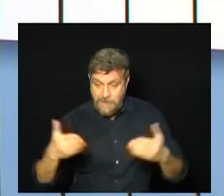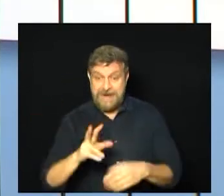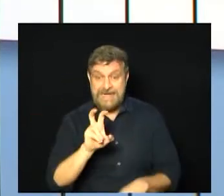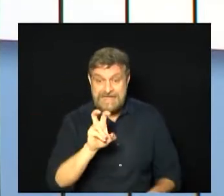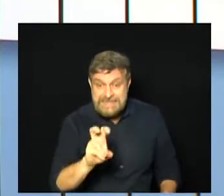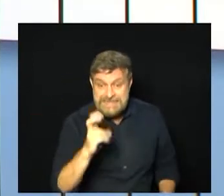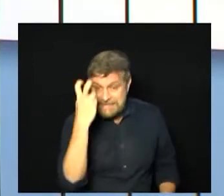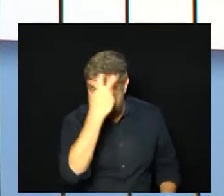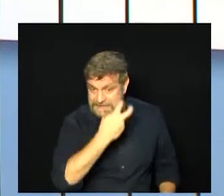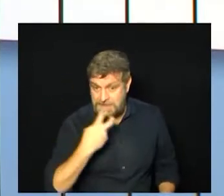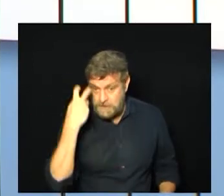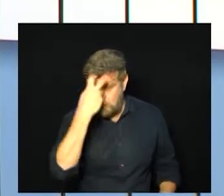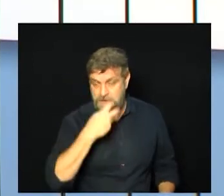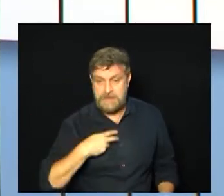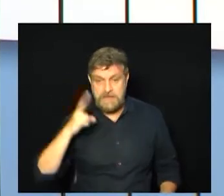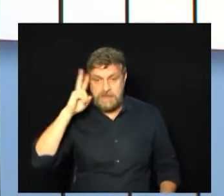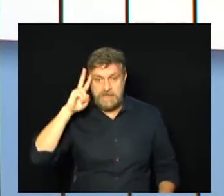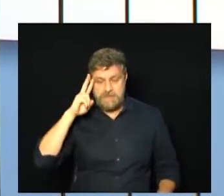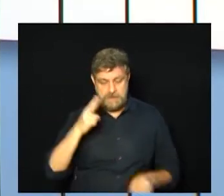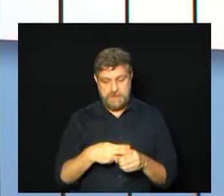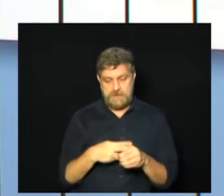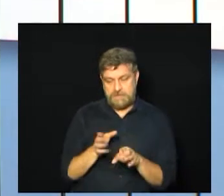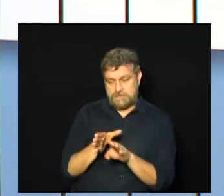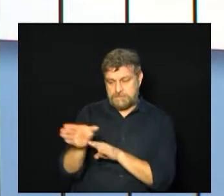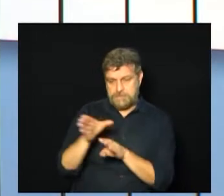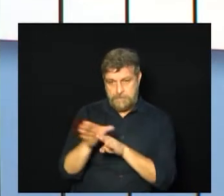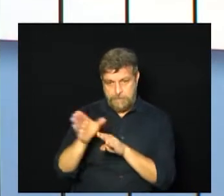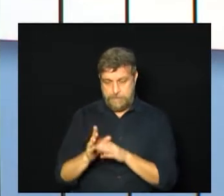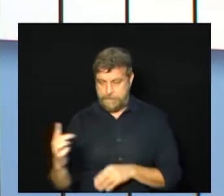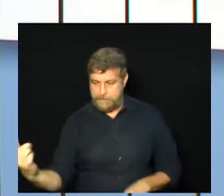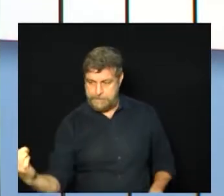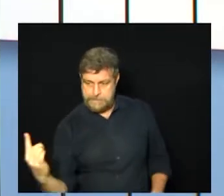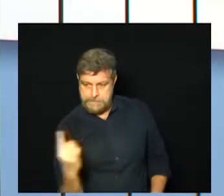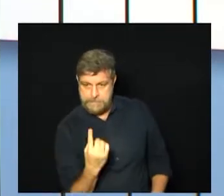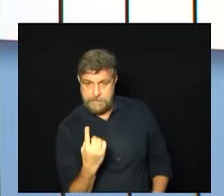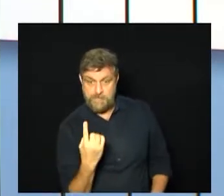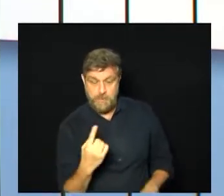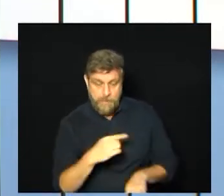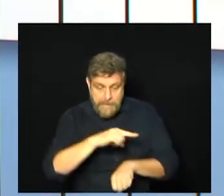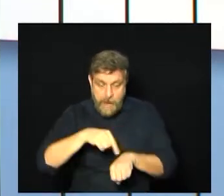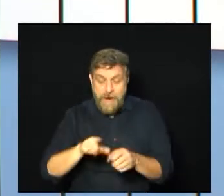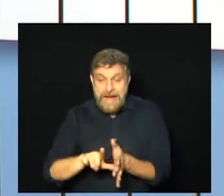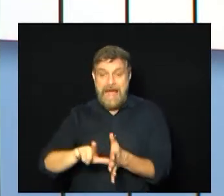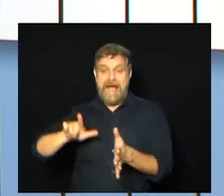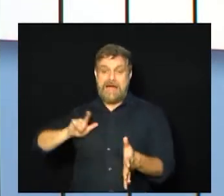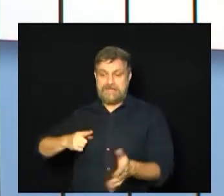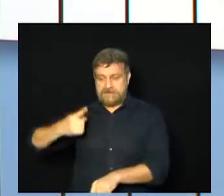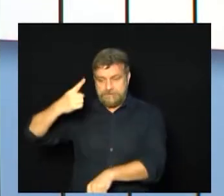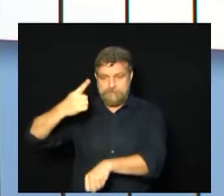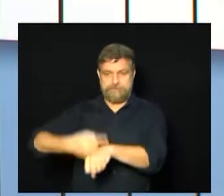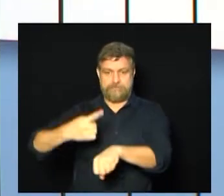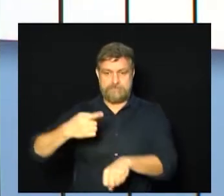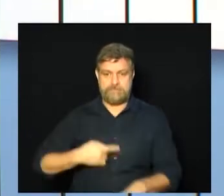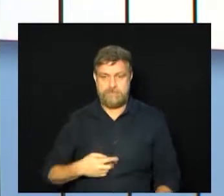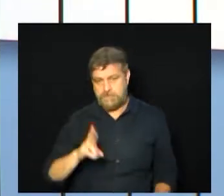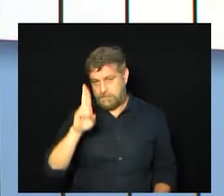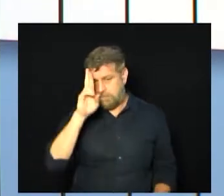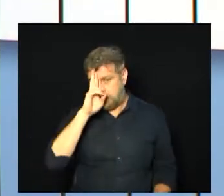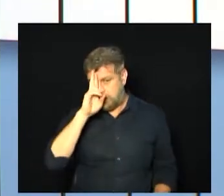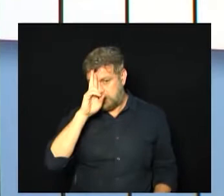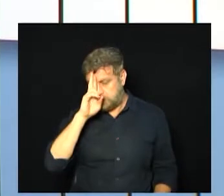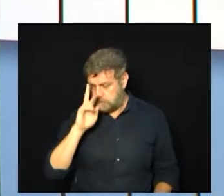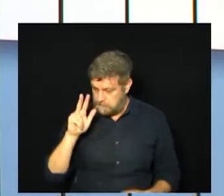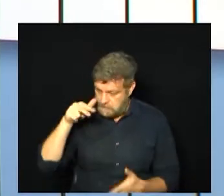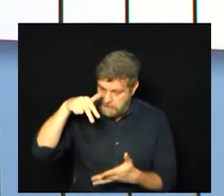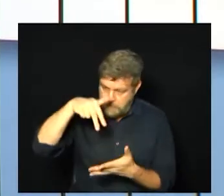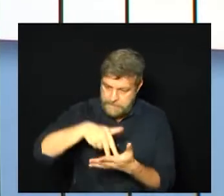a recomendação da universidade é que as pessoas cheguem 1 hora antes do horário marcado. Chega meio-dia no local, já